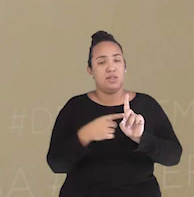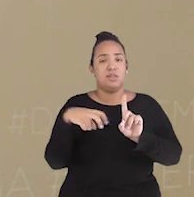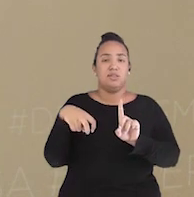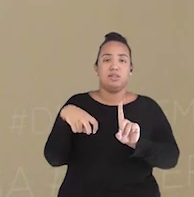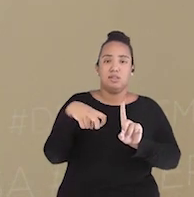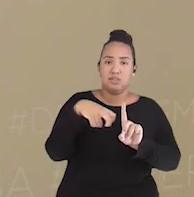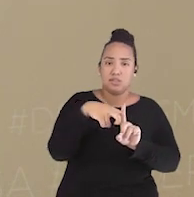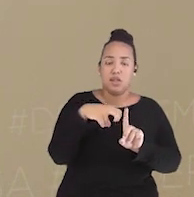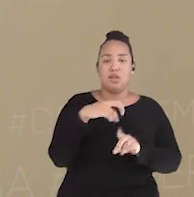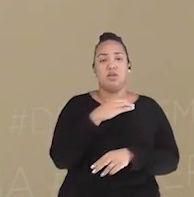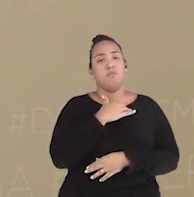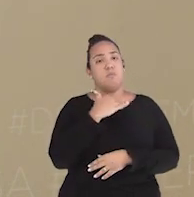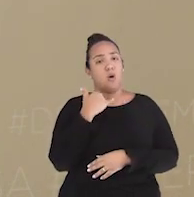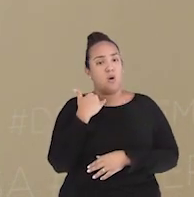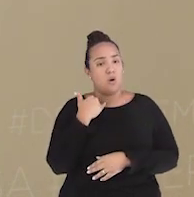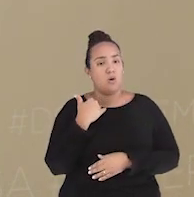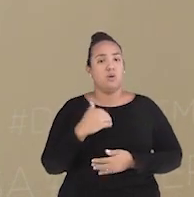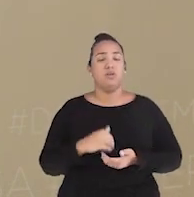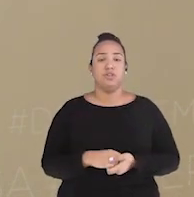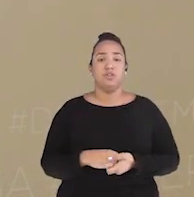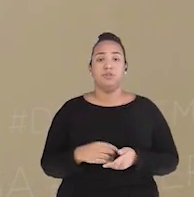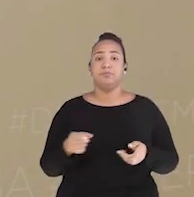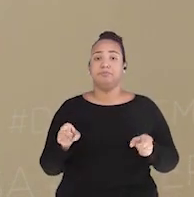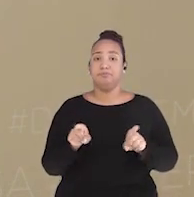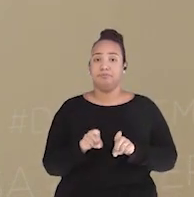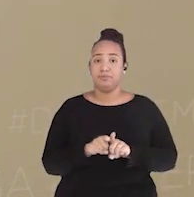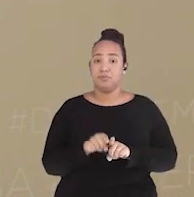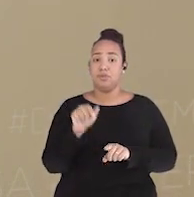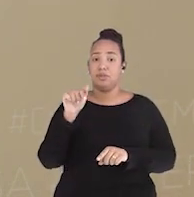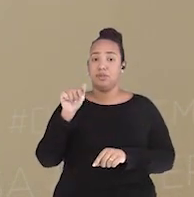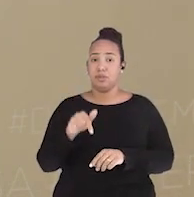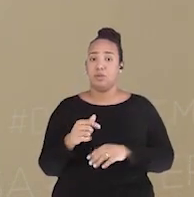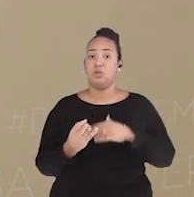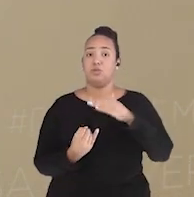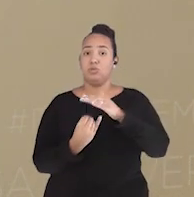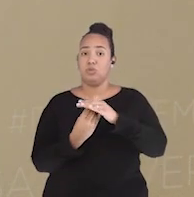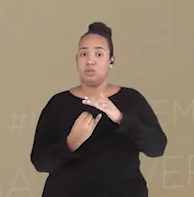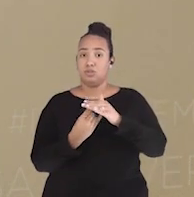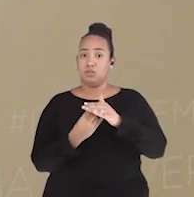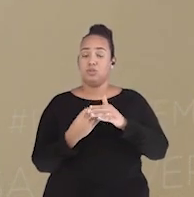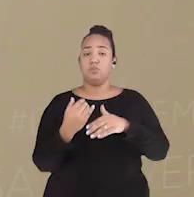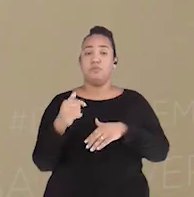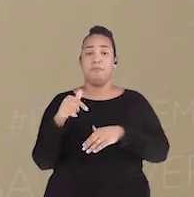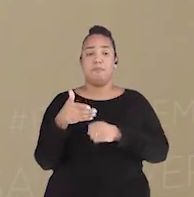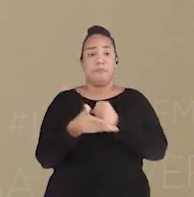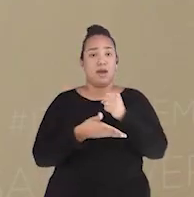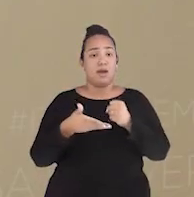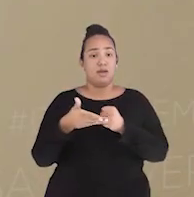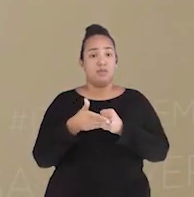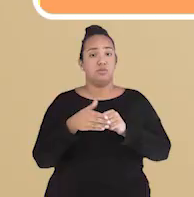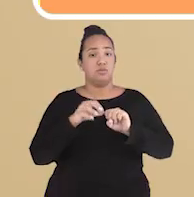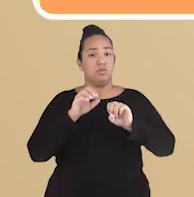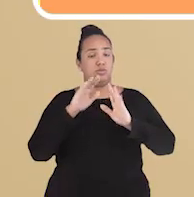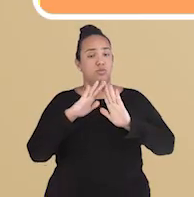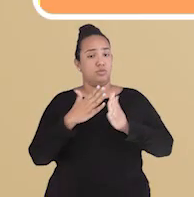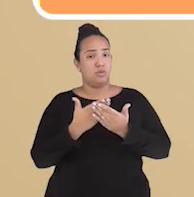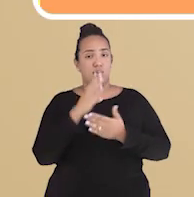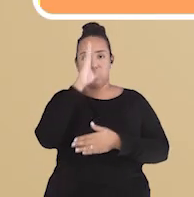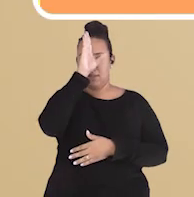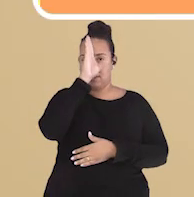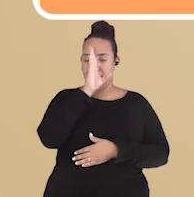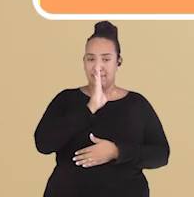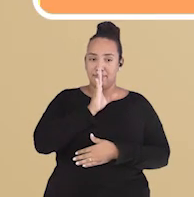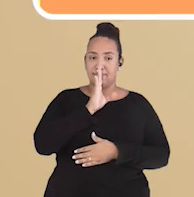trabalho, por exemplo. A instituição de um sistema público de educação básica, escola gratuita, laica e universal. Tem nisso